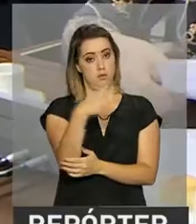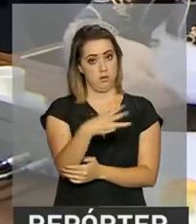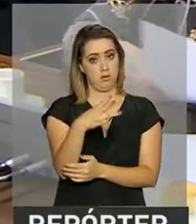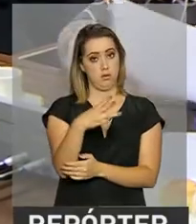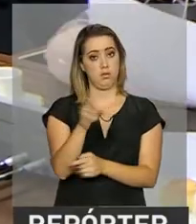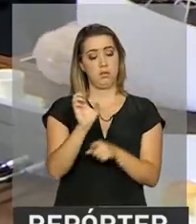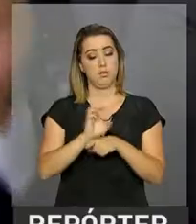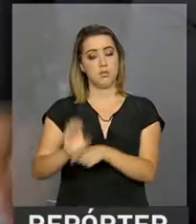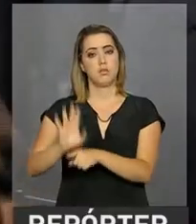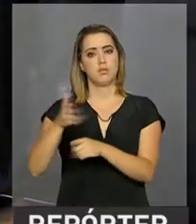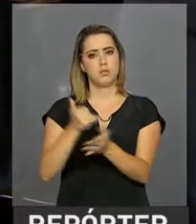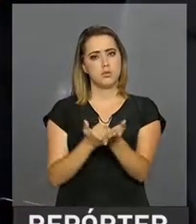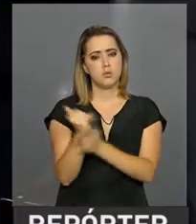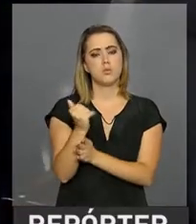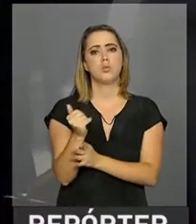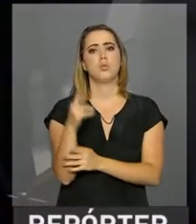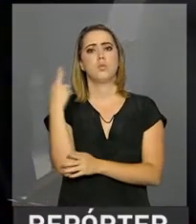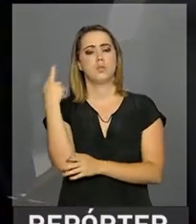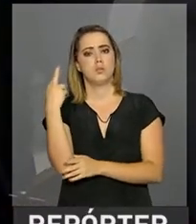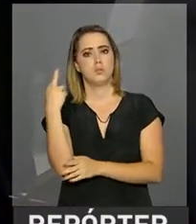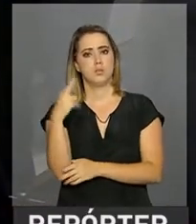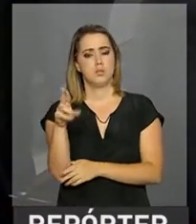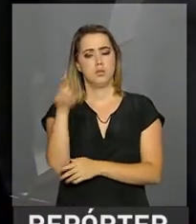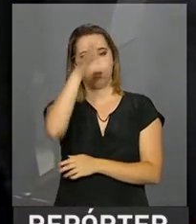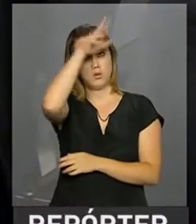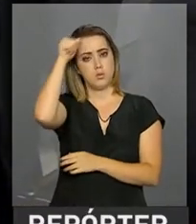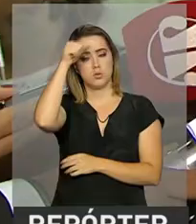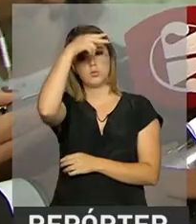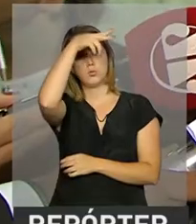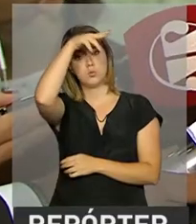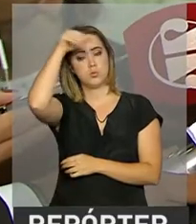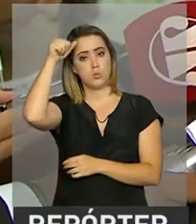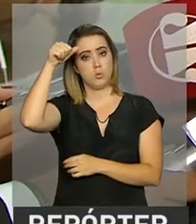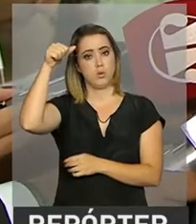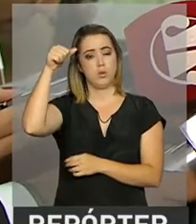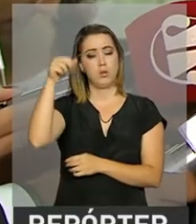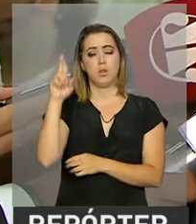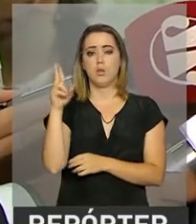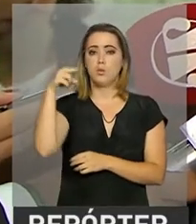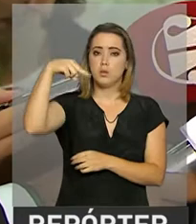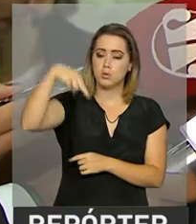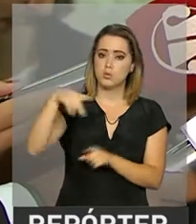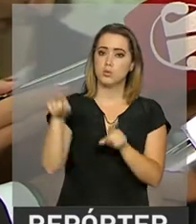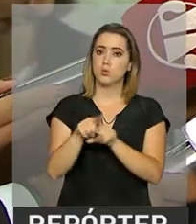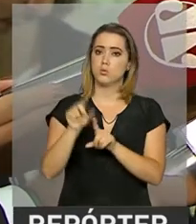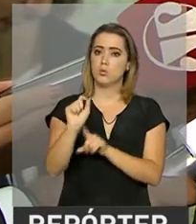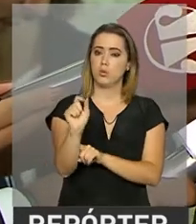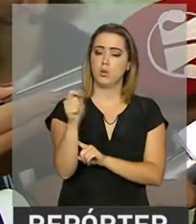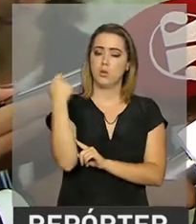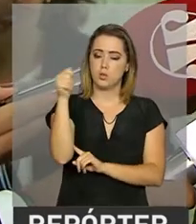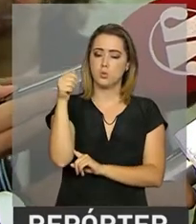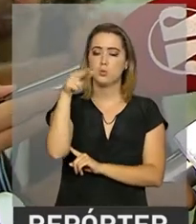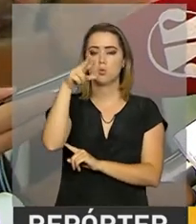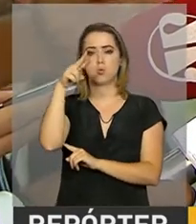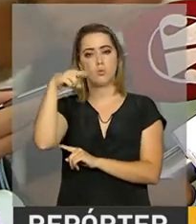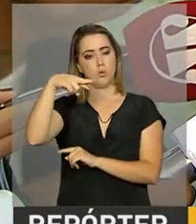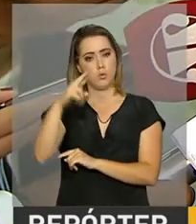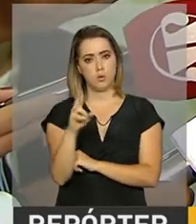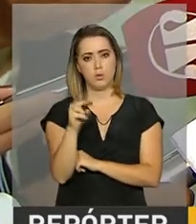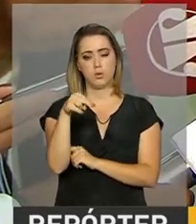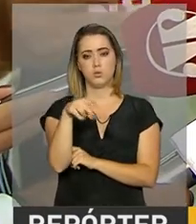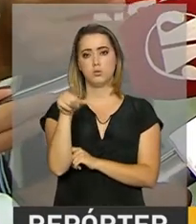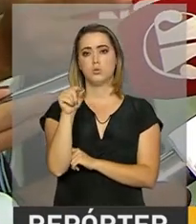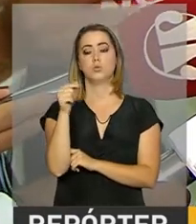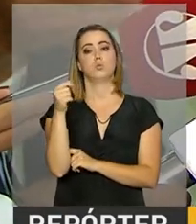rio grande do sul rio grande do norte e sergipe hoje nós damos um passo importantíssimo já que é